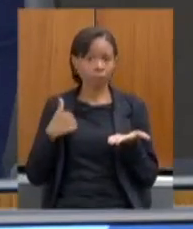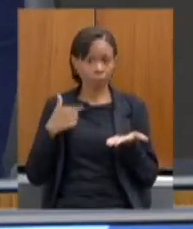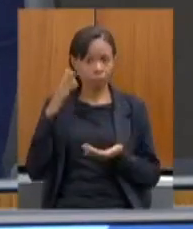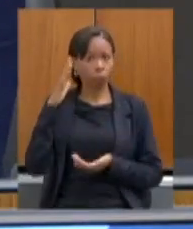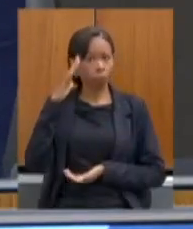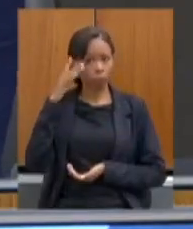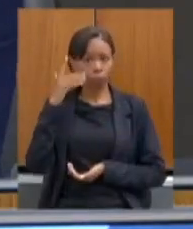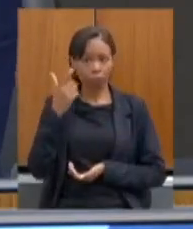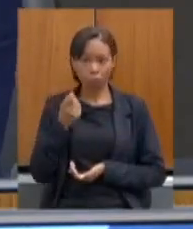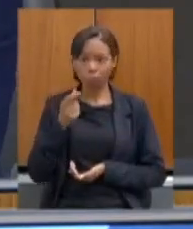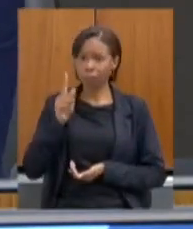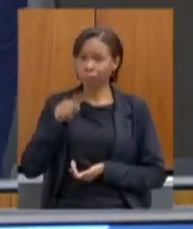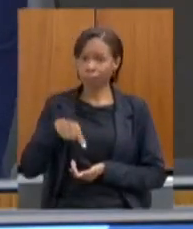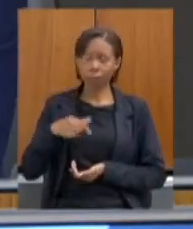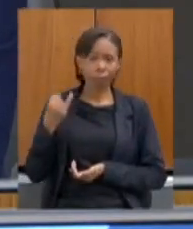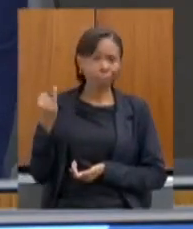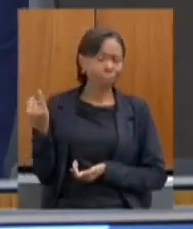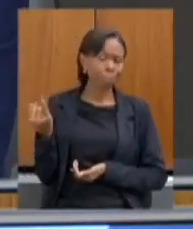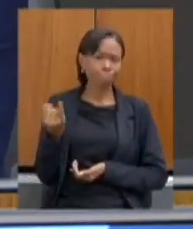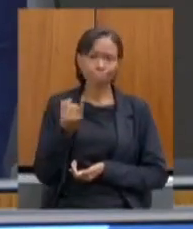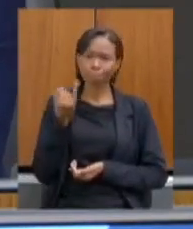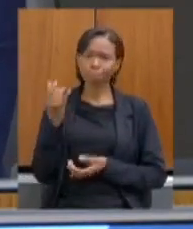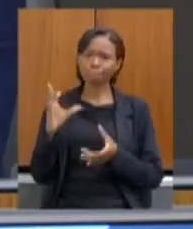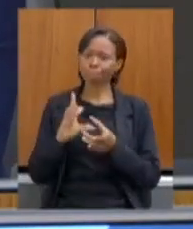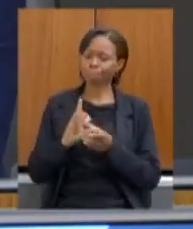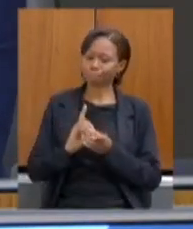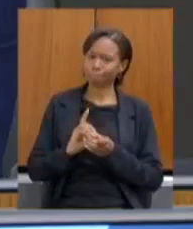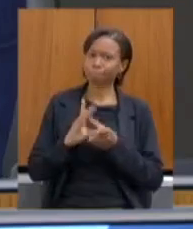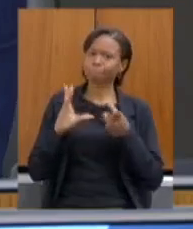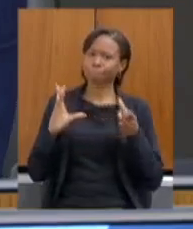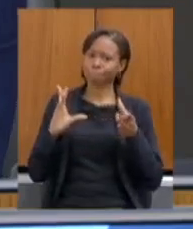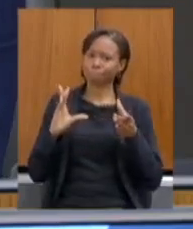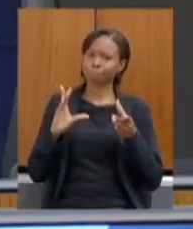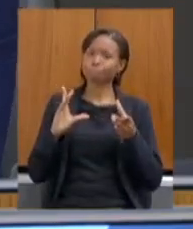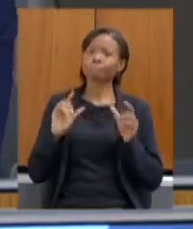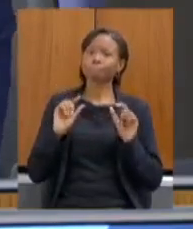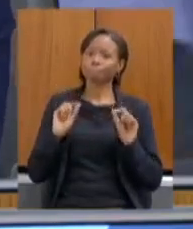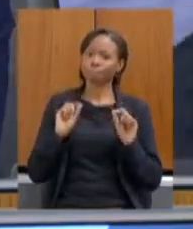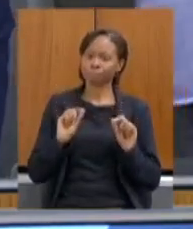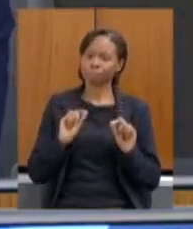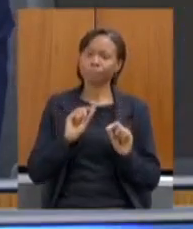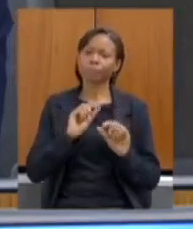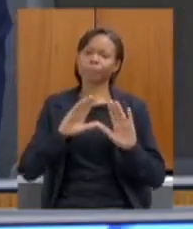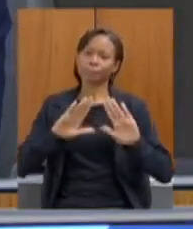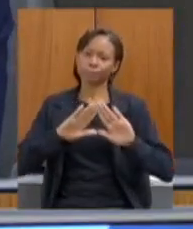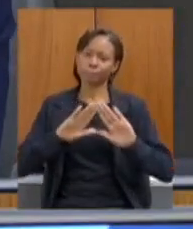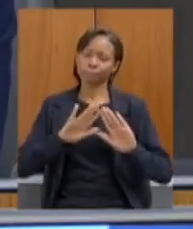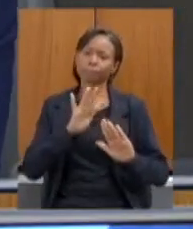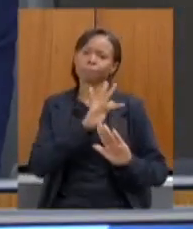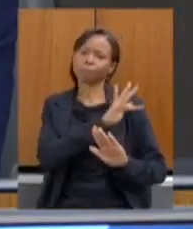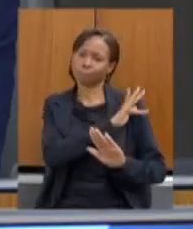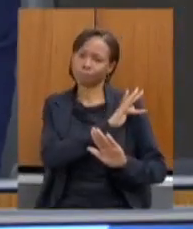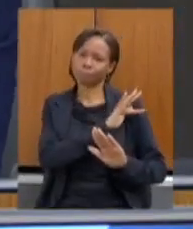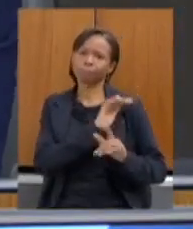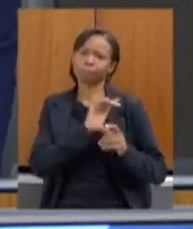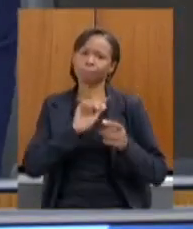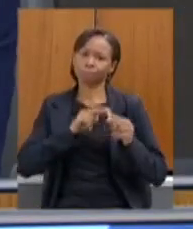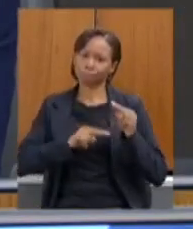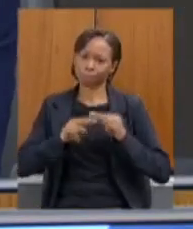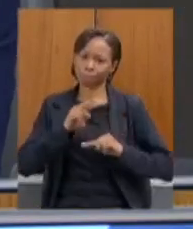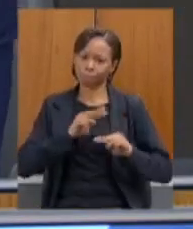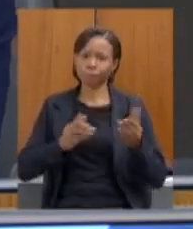ganhos da democracia no Estado de Minas Gerais, que a Assembleia fiscaliza, a oportunidade formal do governo do Estado,